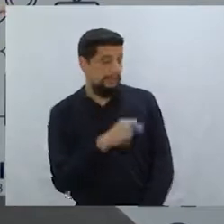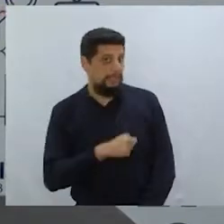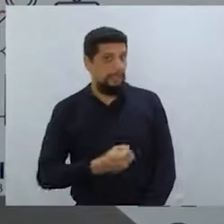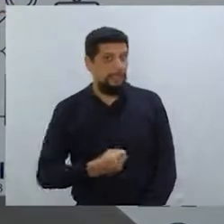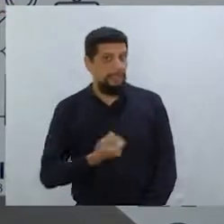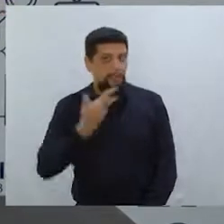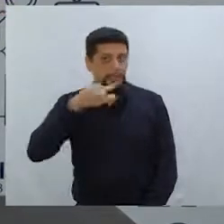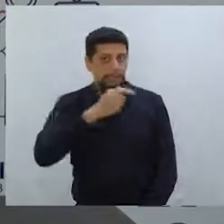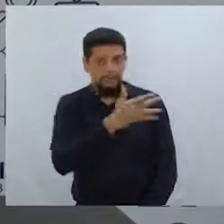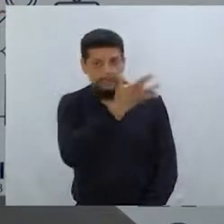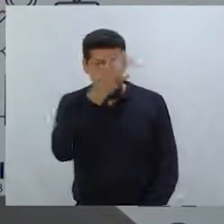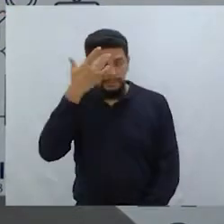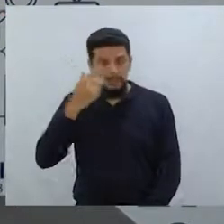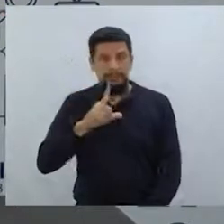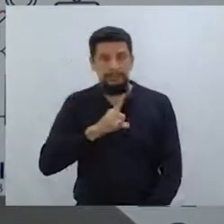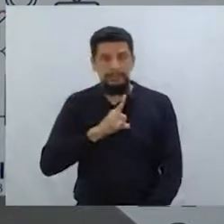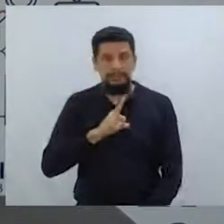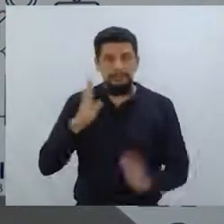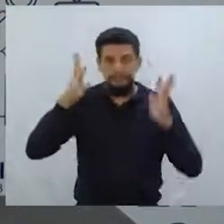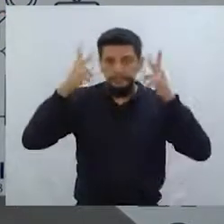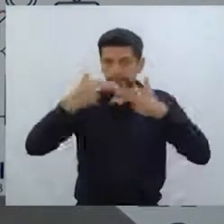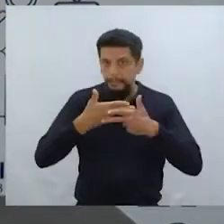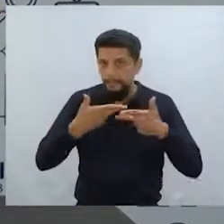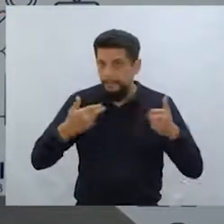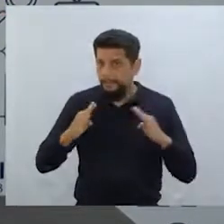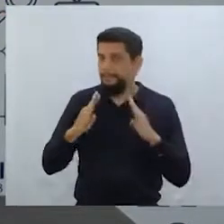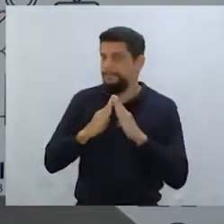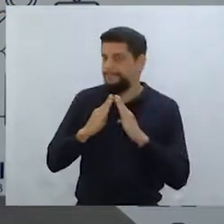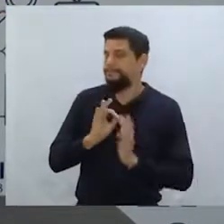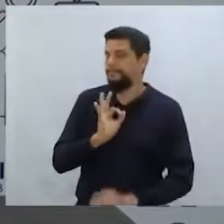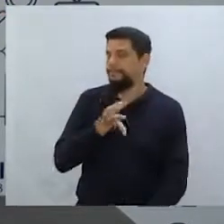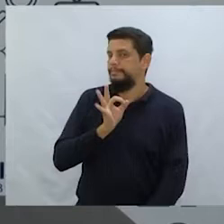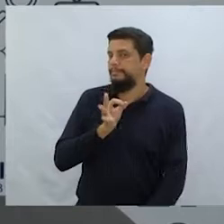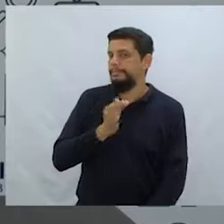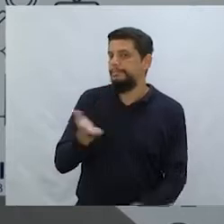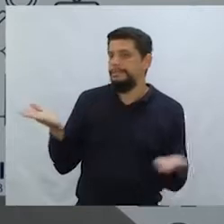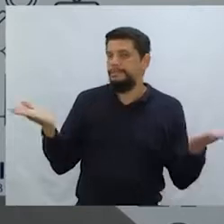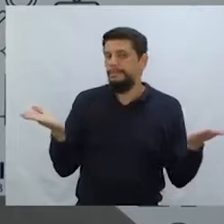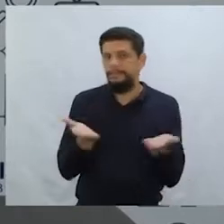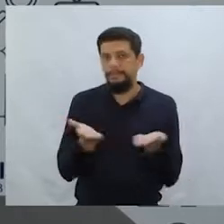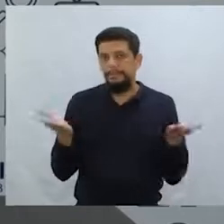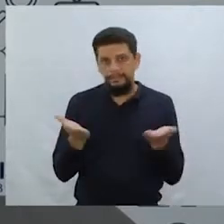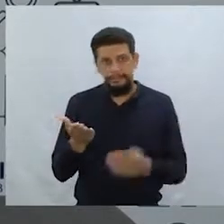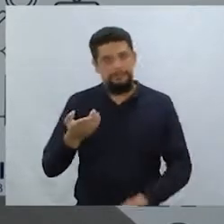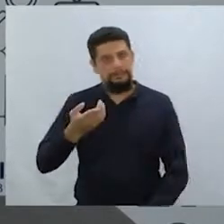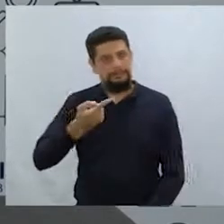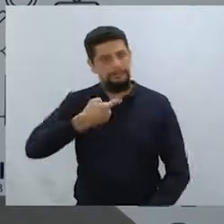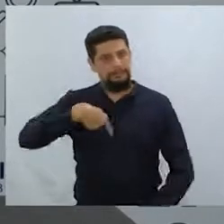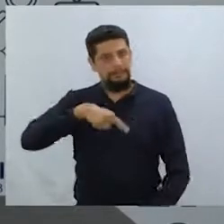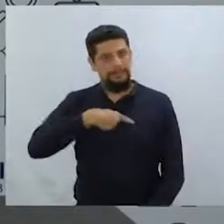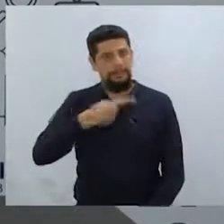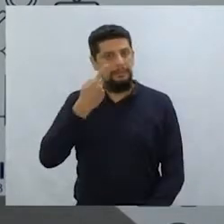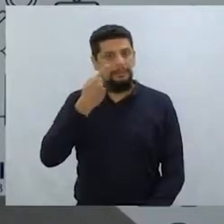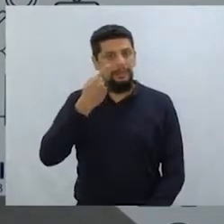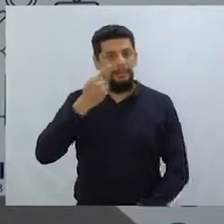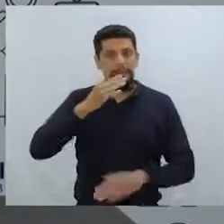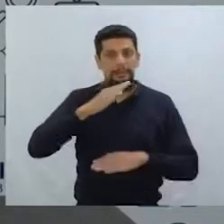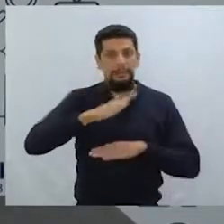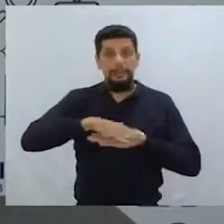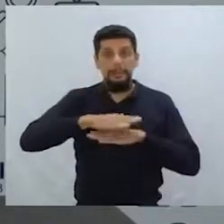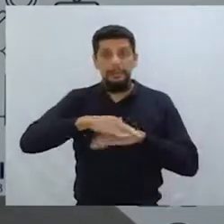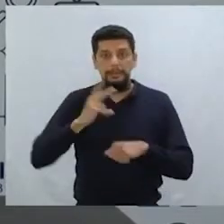E quantas outras pessoas aí têm os seus animaizinhos de estimação? Não é mesmo? Agora a gente vai